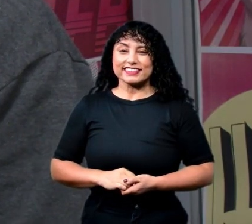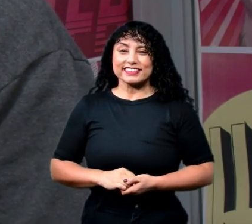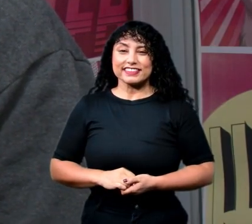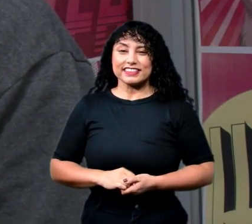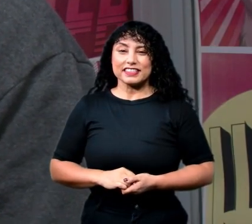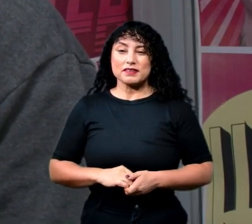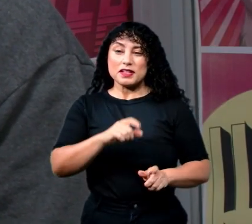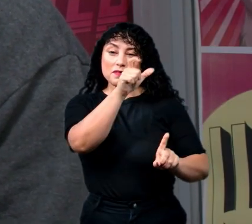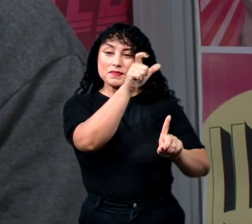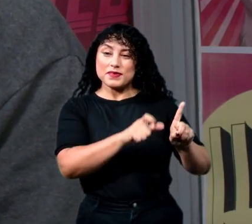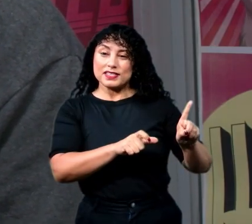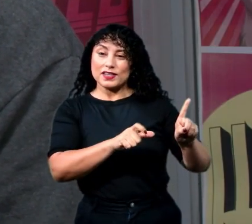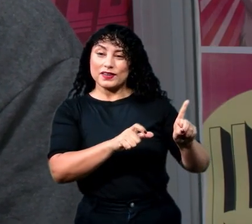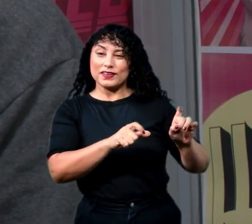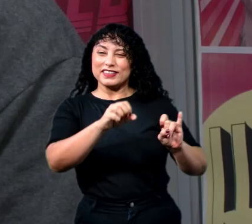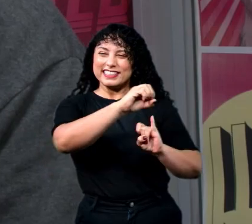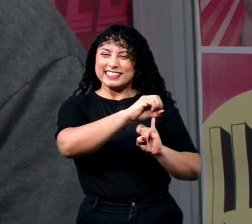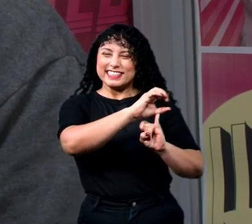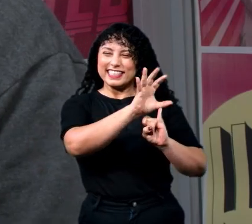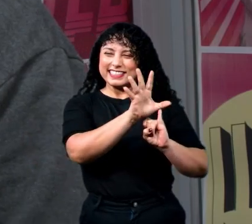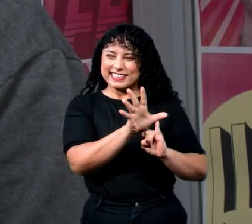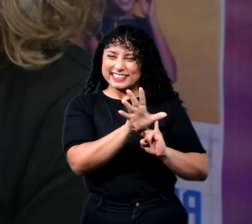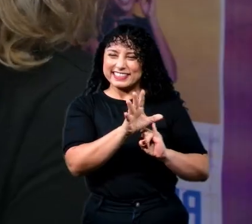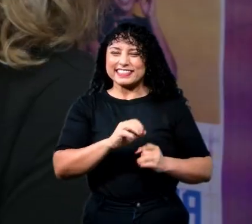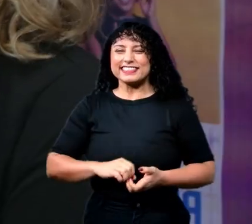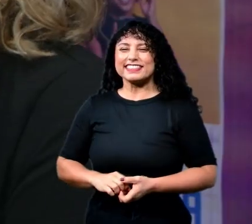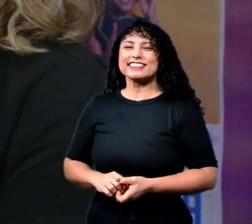pelo pessoal aqui da estação IFB.